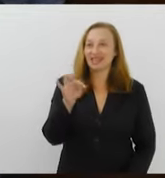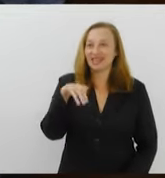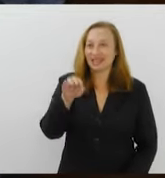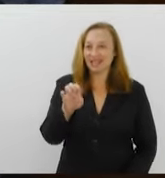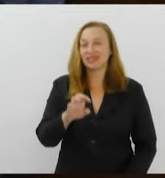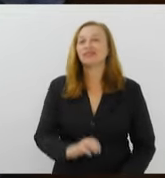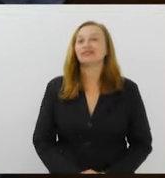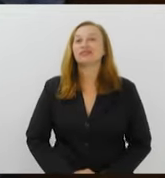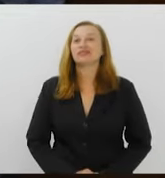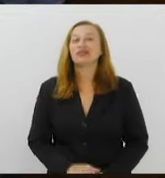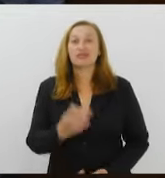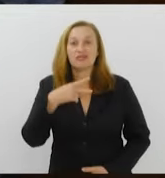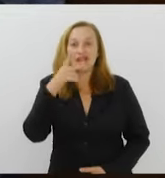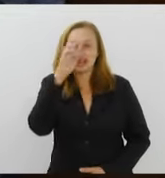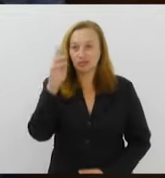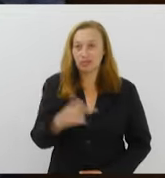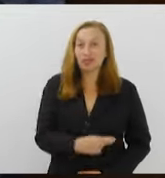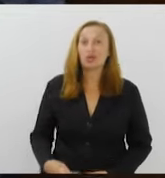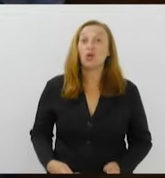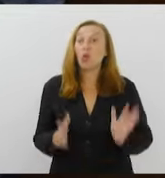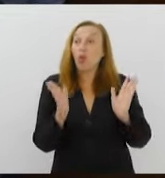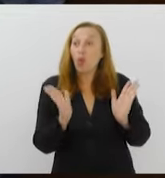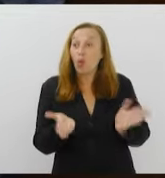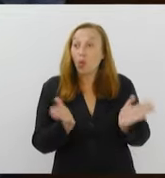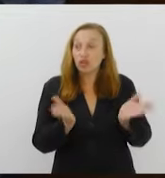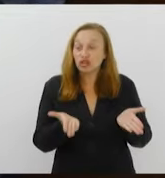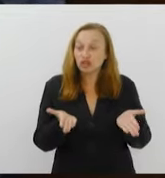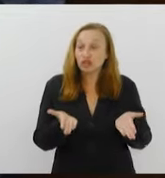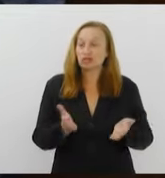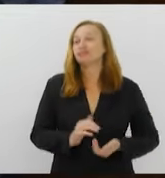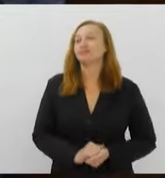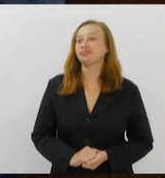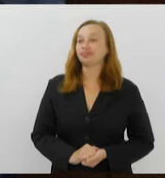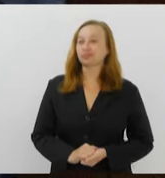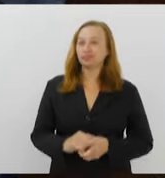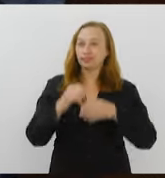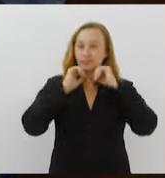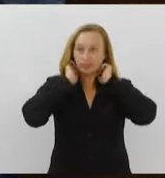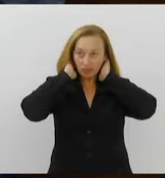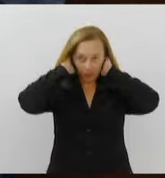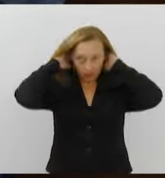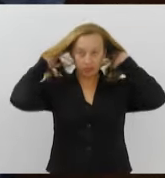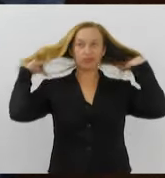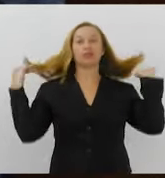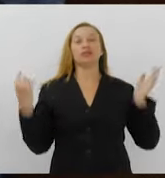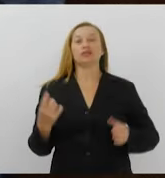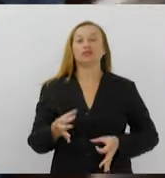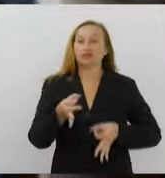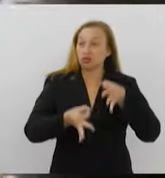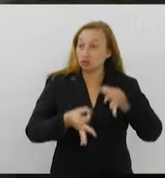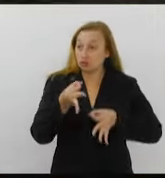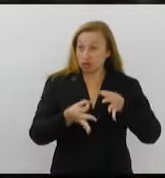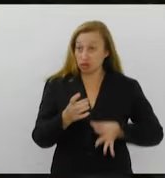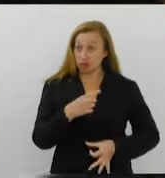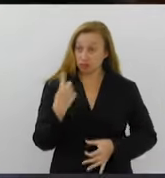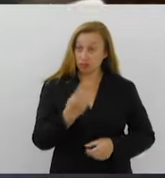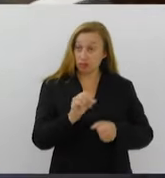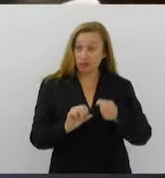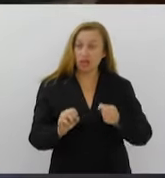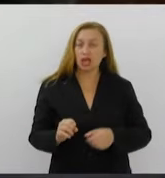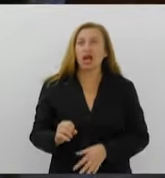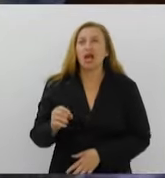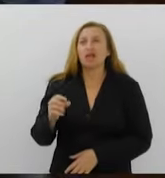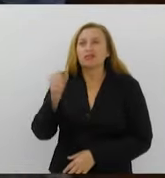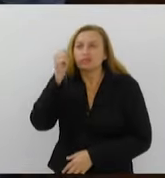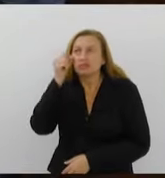Tatiana, dizer, senhor presidente, que hoje nós estamos fazendo uma justiça com aqueles que acordam